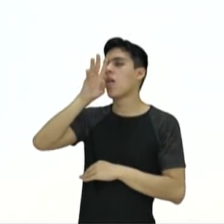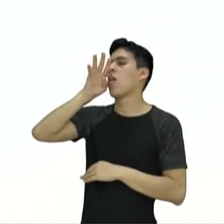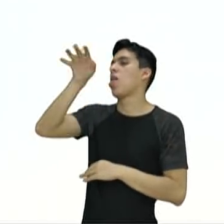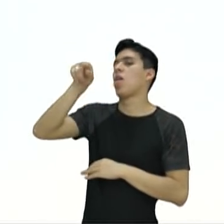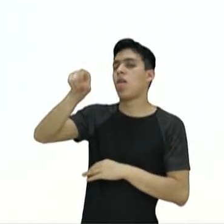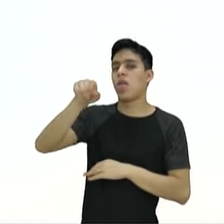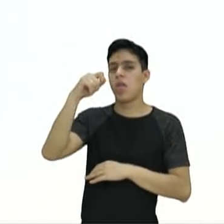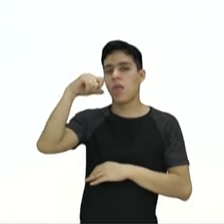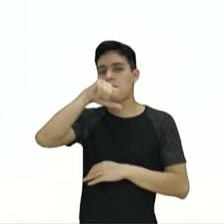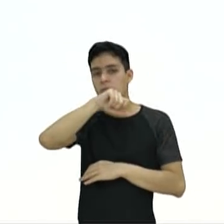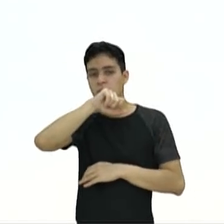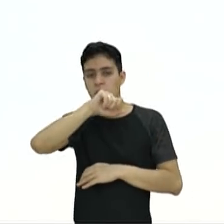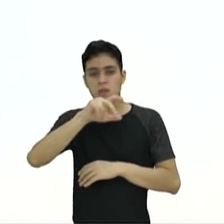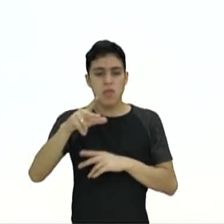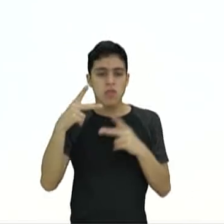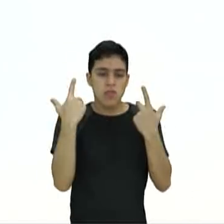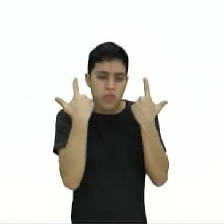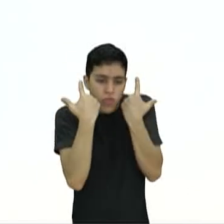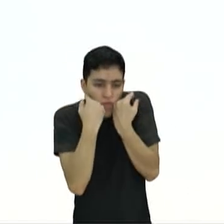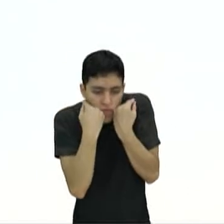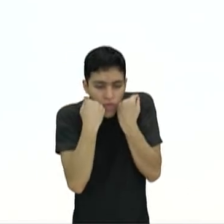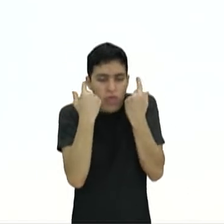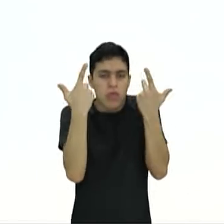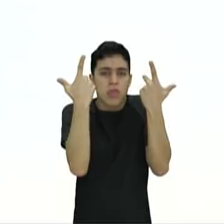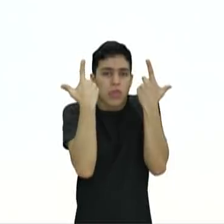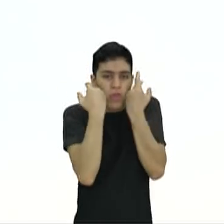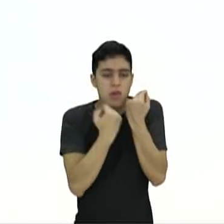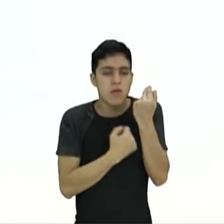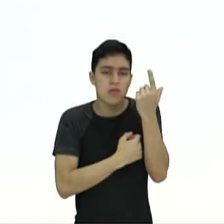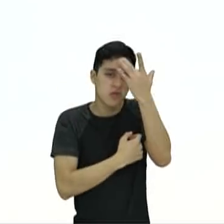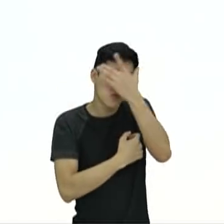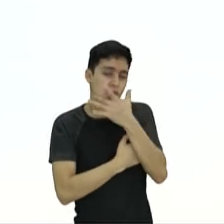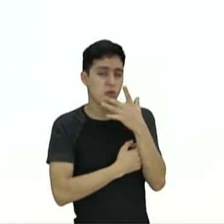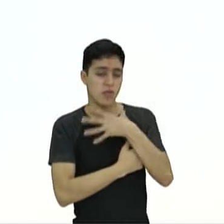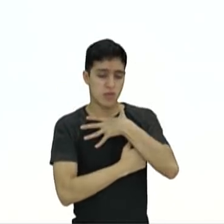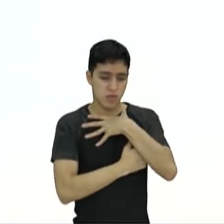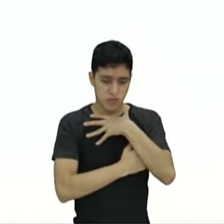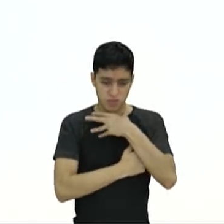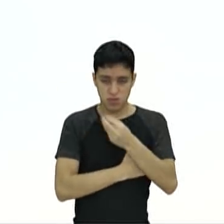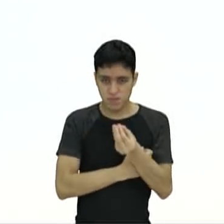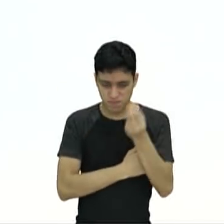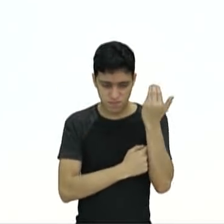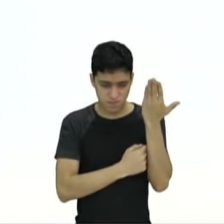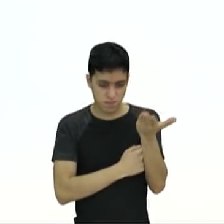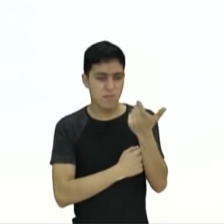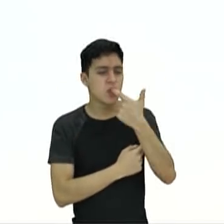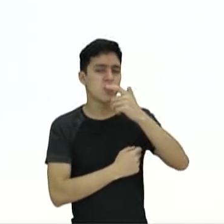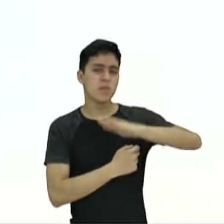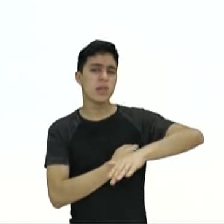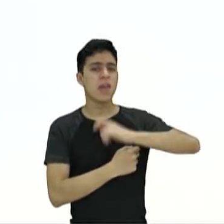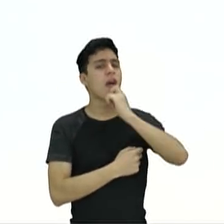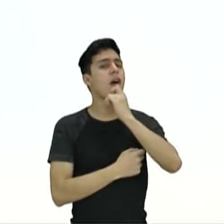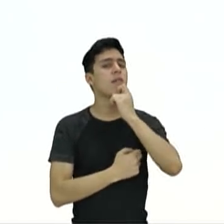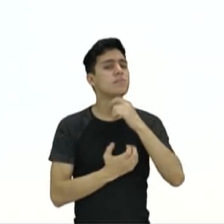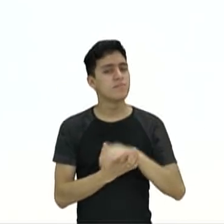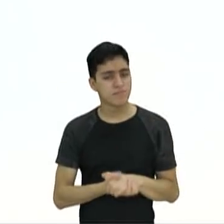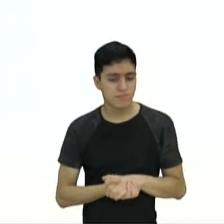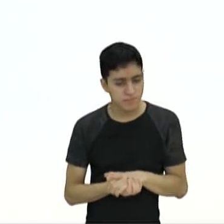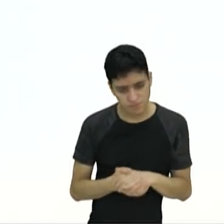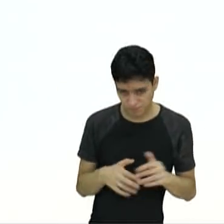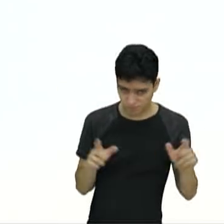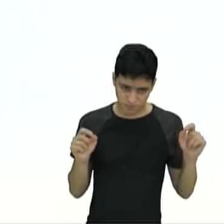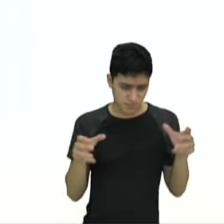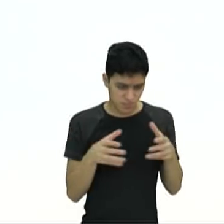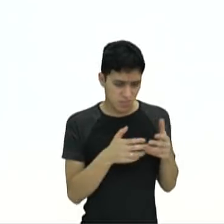de ter aplicado aquela substância estética no rosto da filha, e a filha era uma criança ainda. E